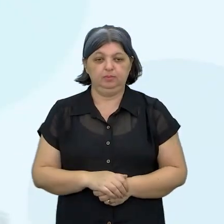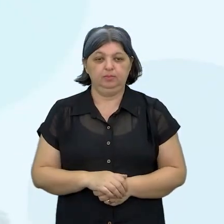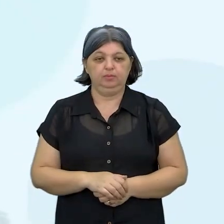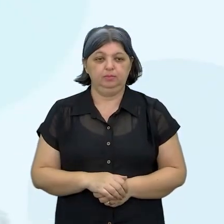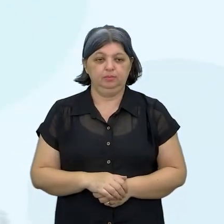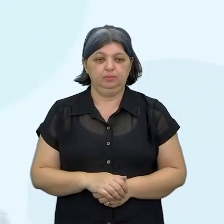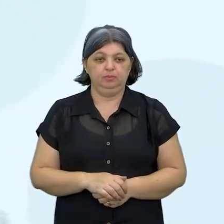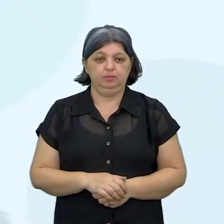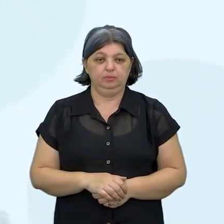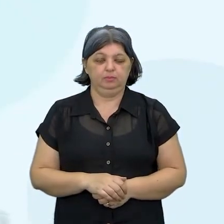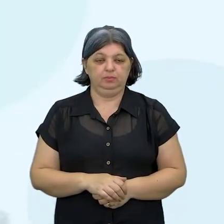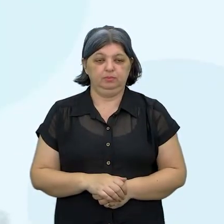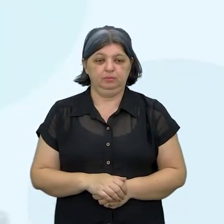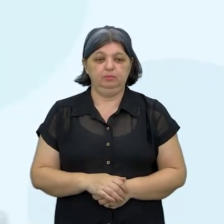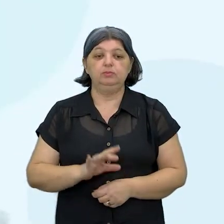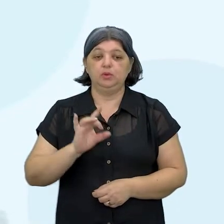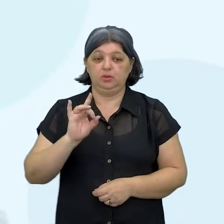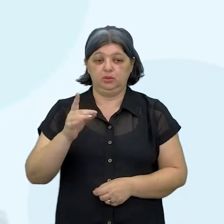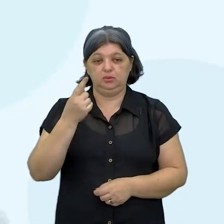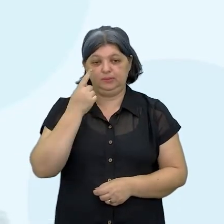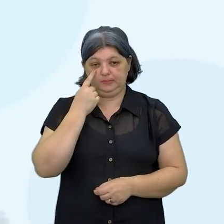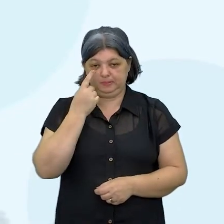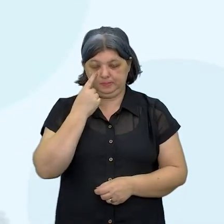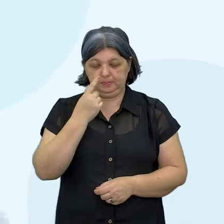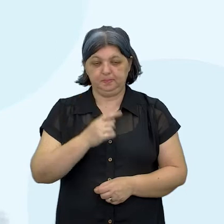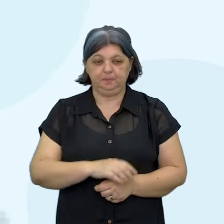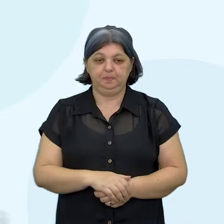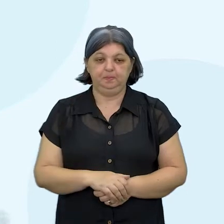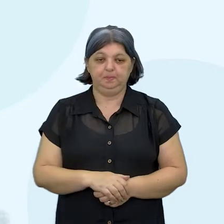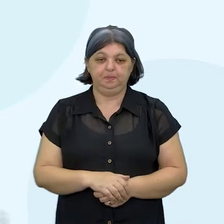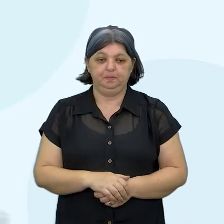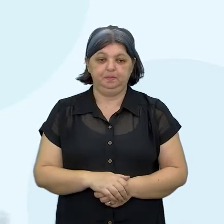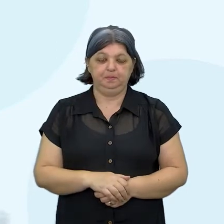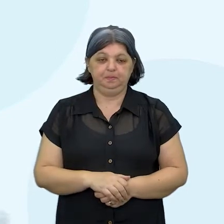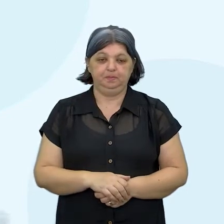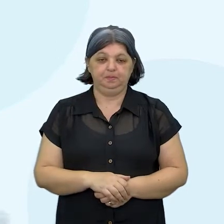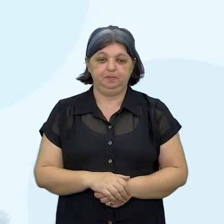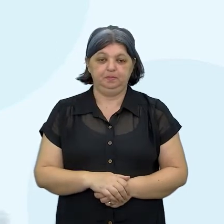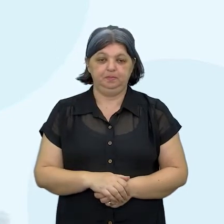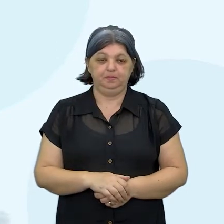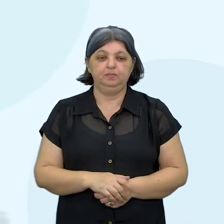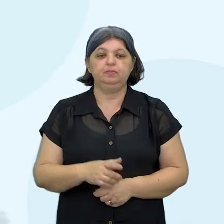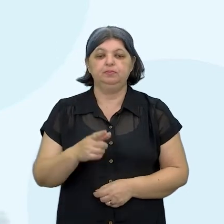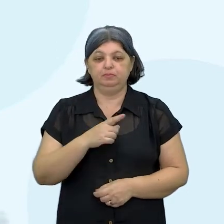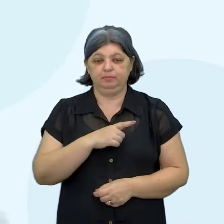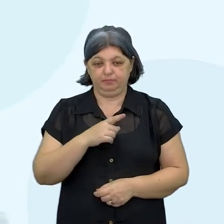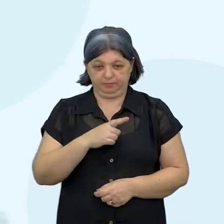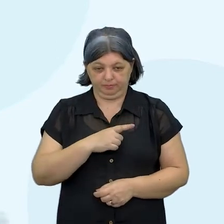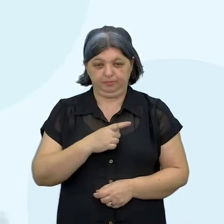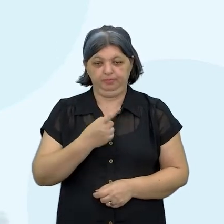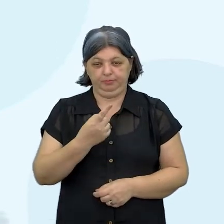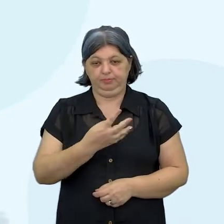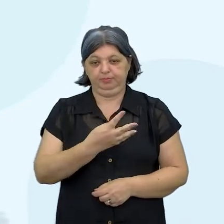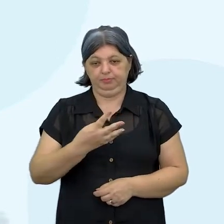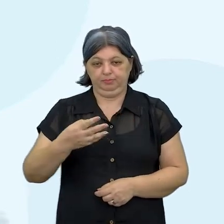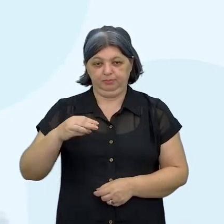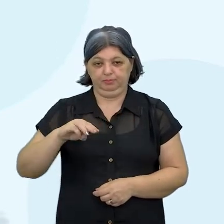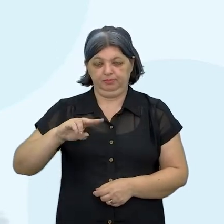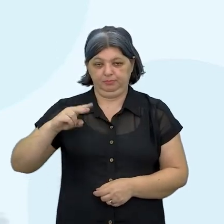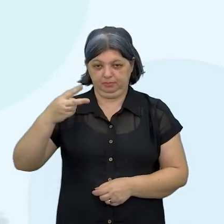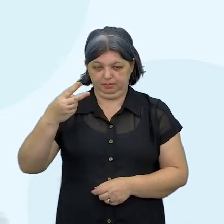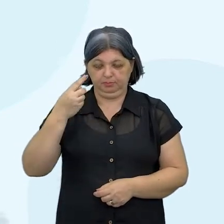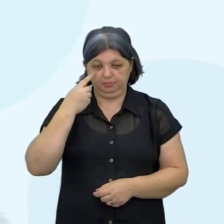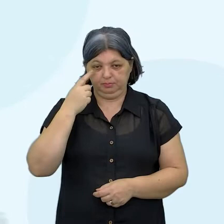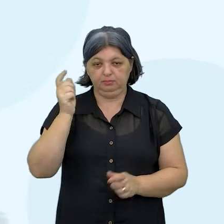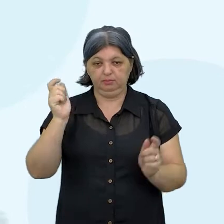tá? Então, aqui, só conferindo as contas, olha lá, eu tenho 144 metros quadrados que